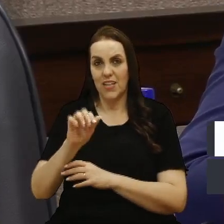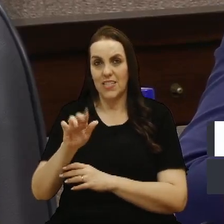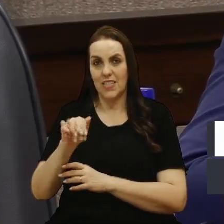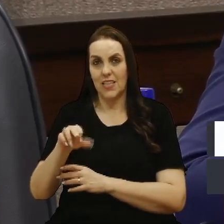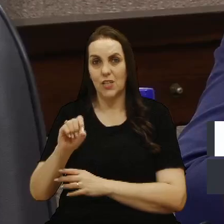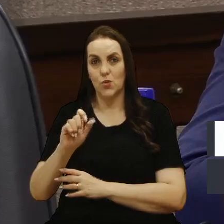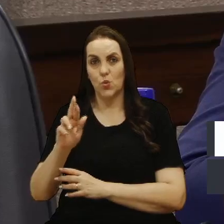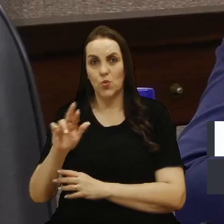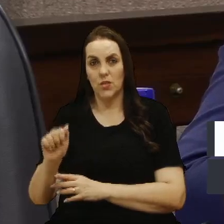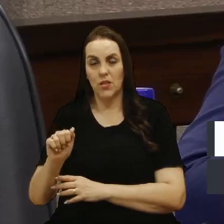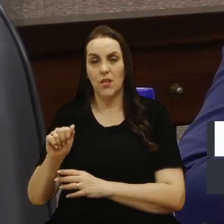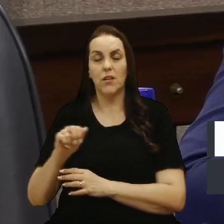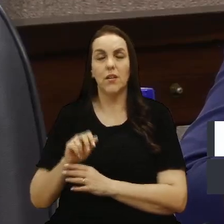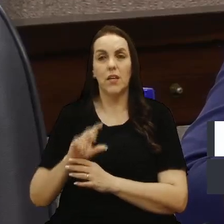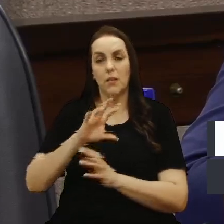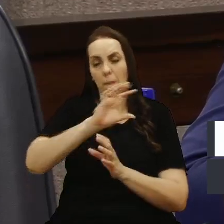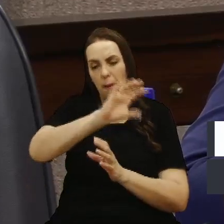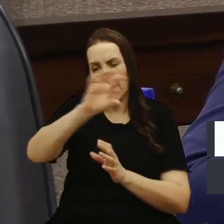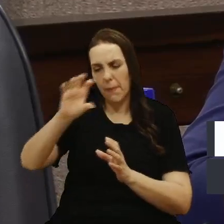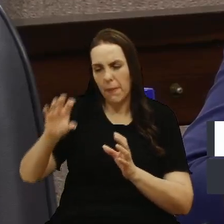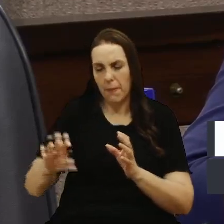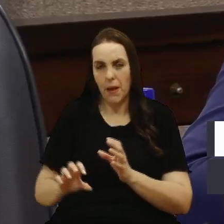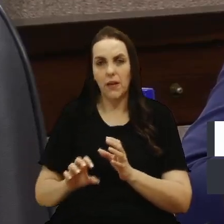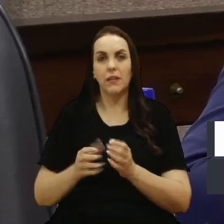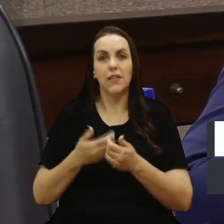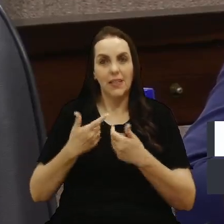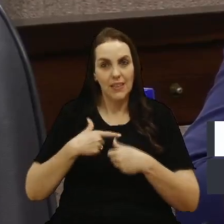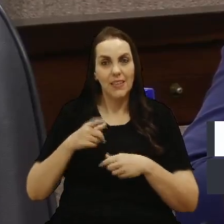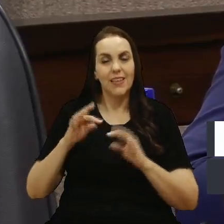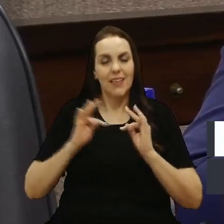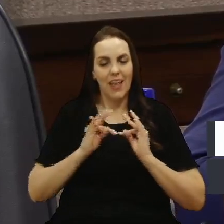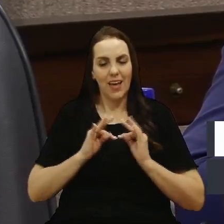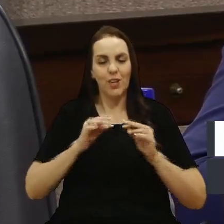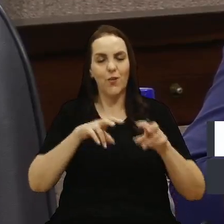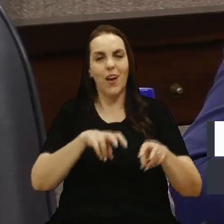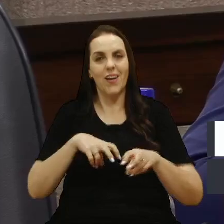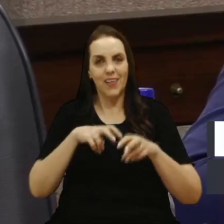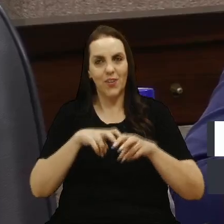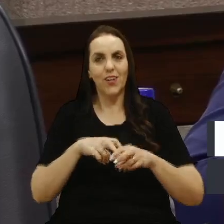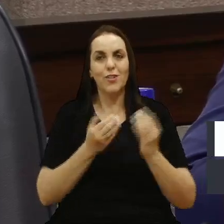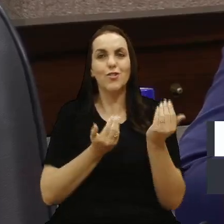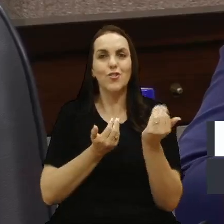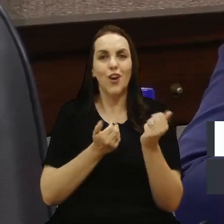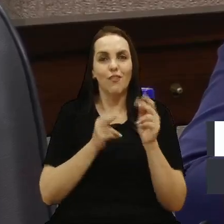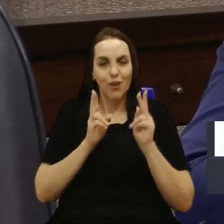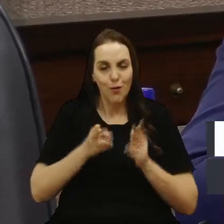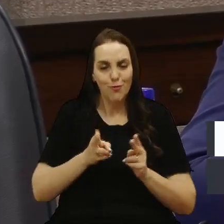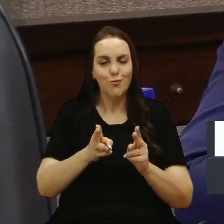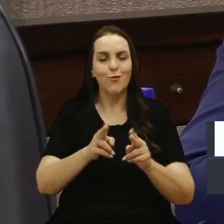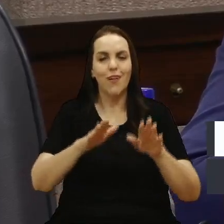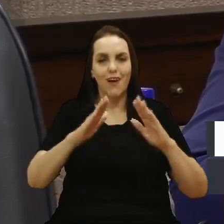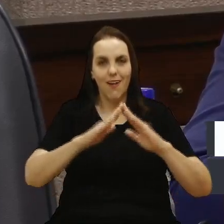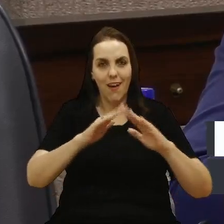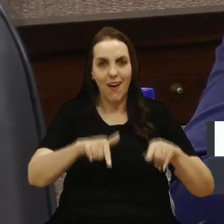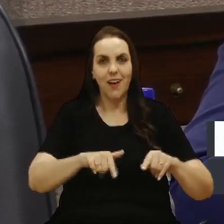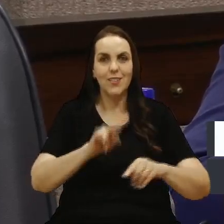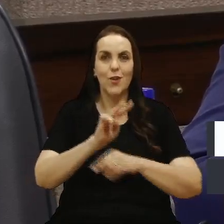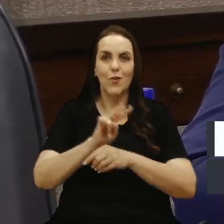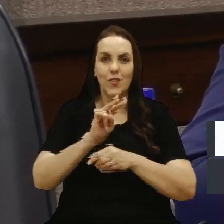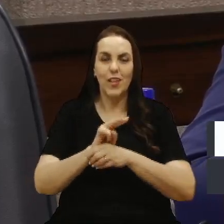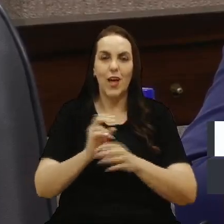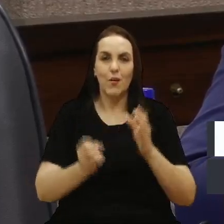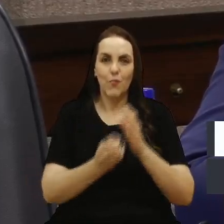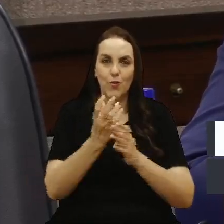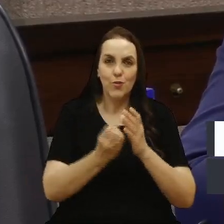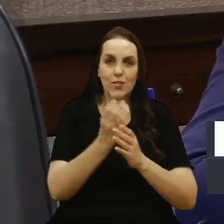técnicos agrícolas, que essa gurizada vai poder continuar em casa, né, cuidando da produção através do estudo,